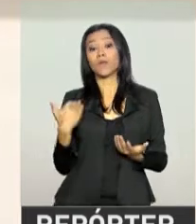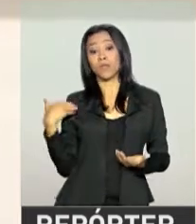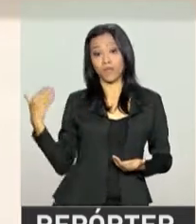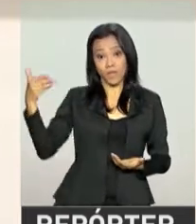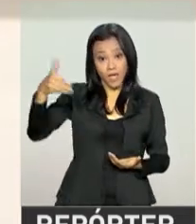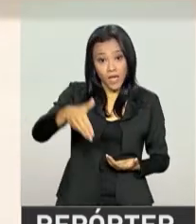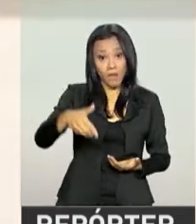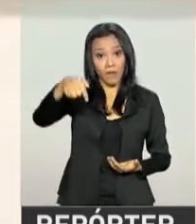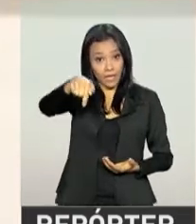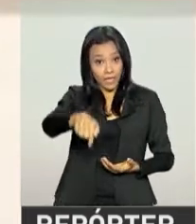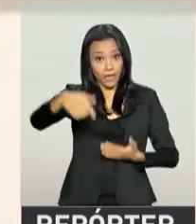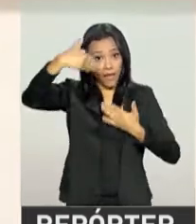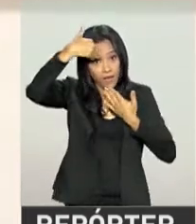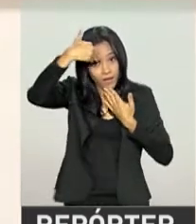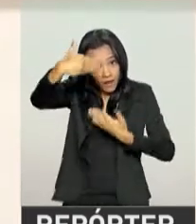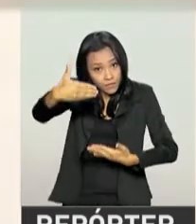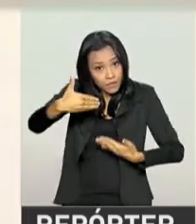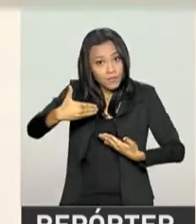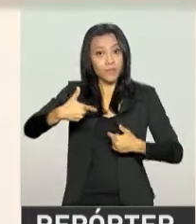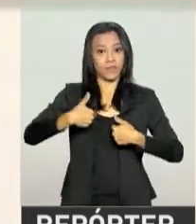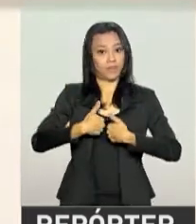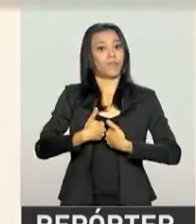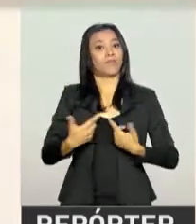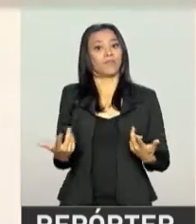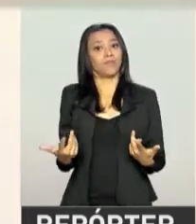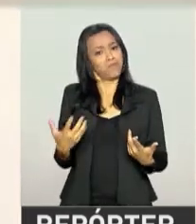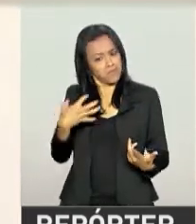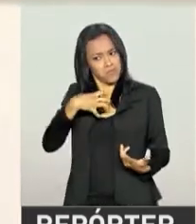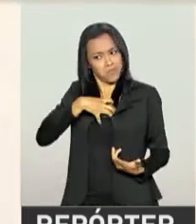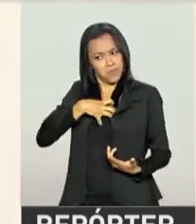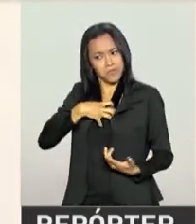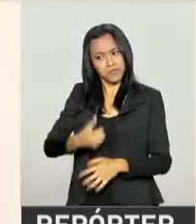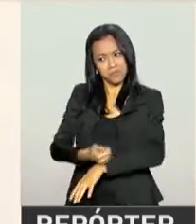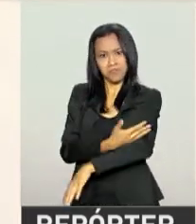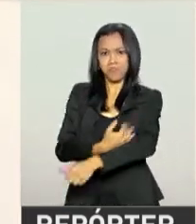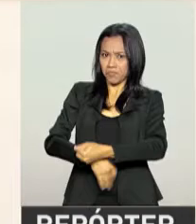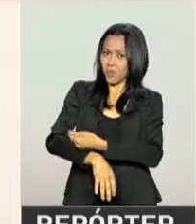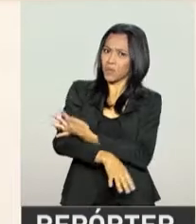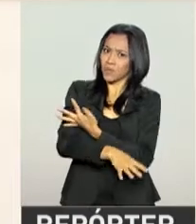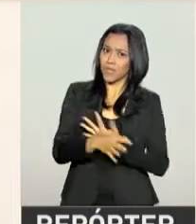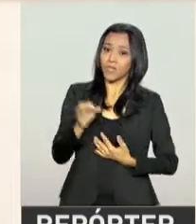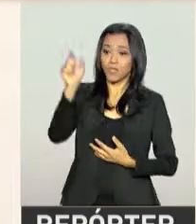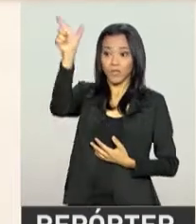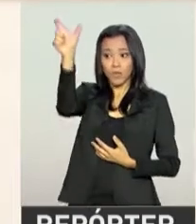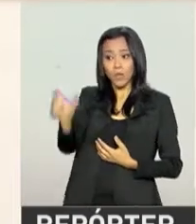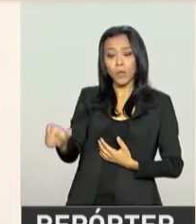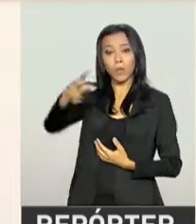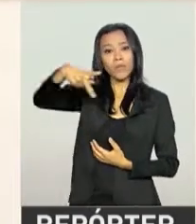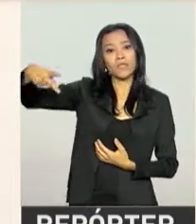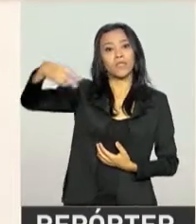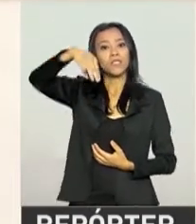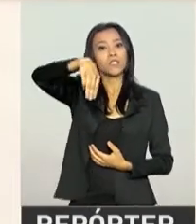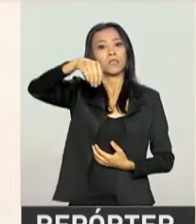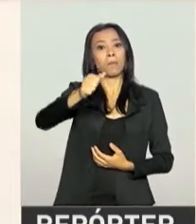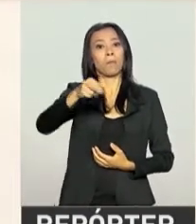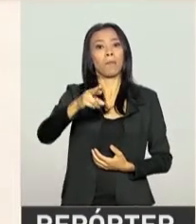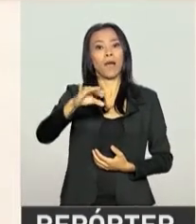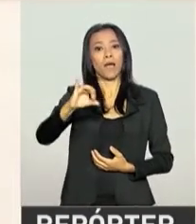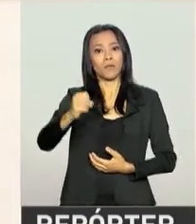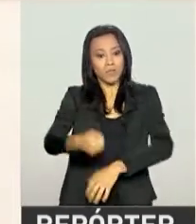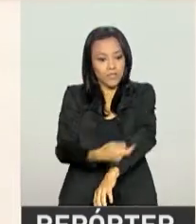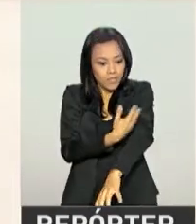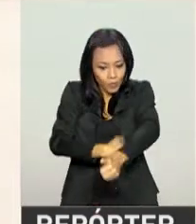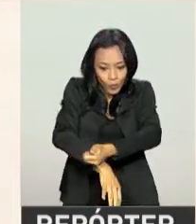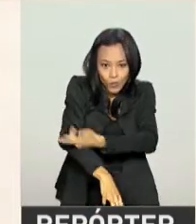vieram agradecer a sanção e foi até uma gesto emocionante o presidente mário se gostou tanto que chegou